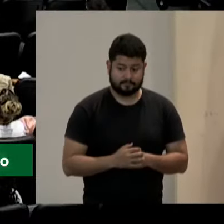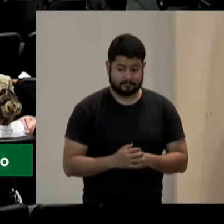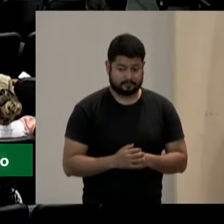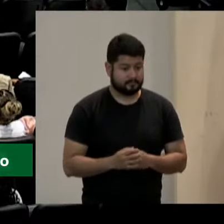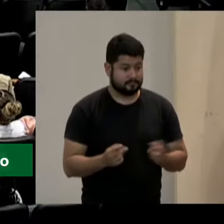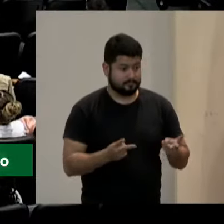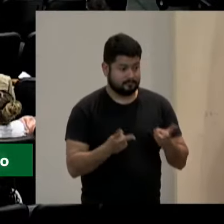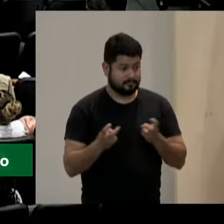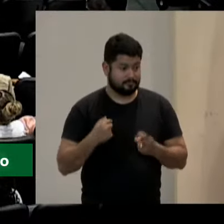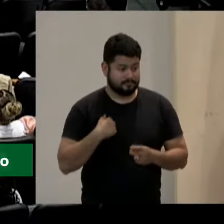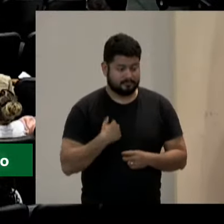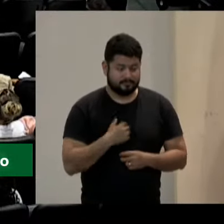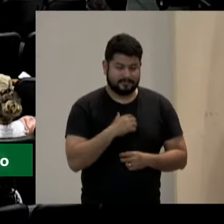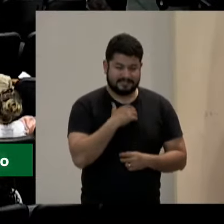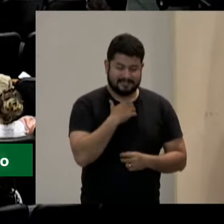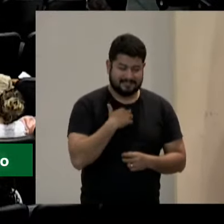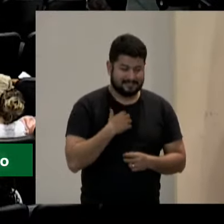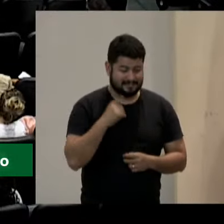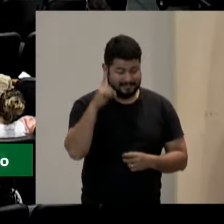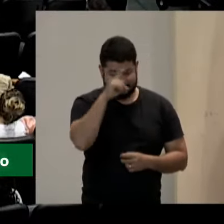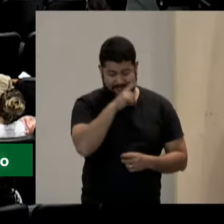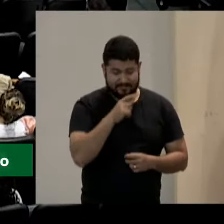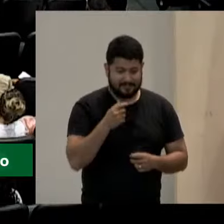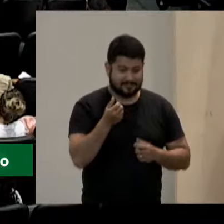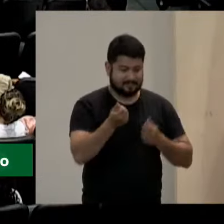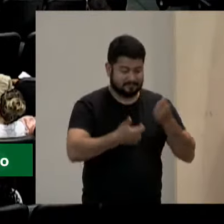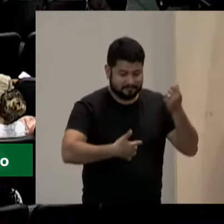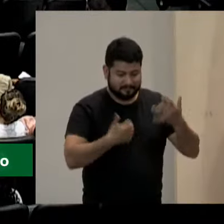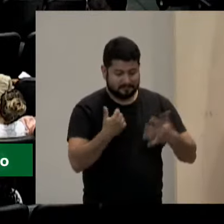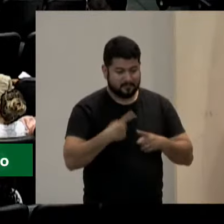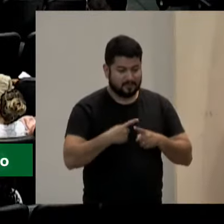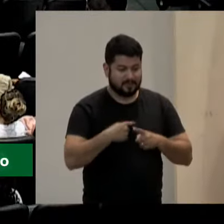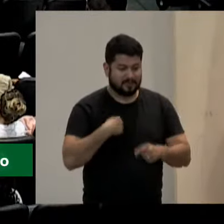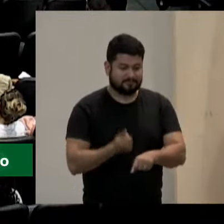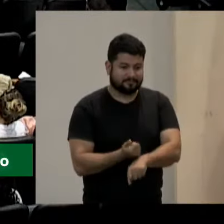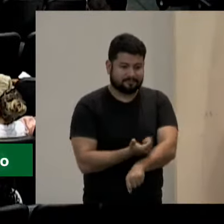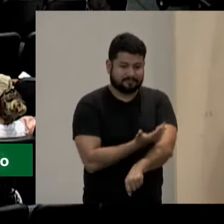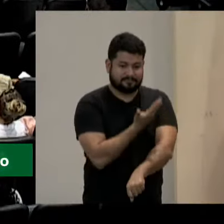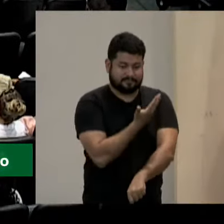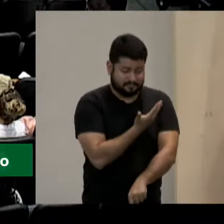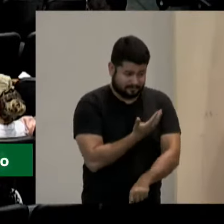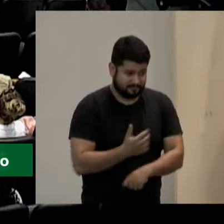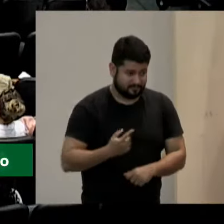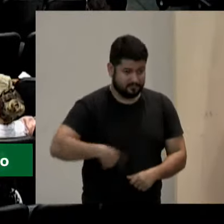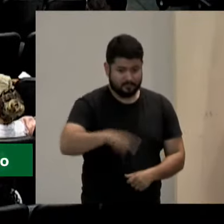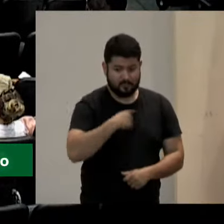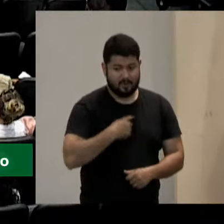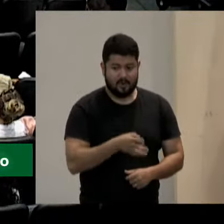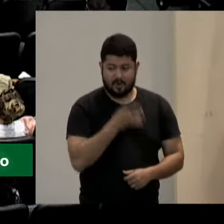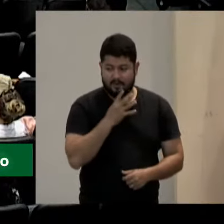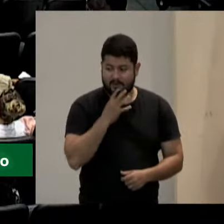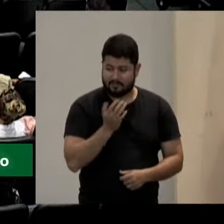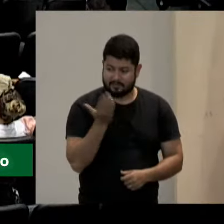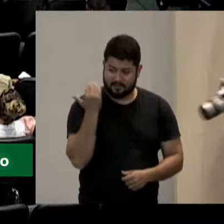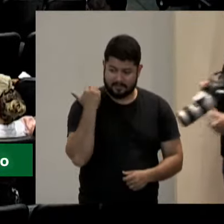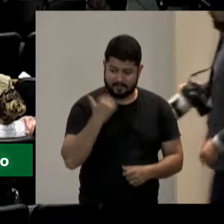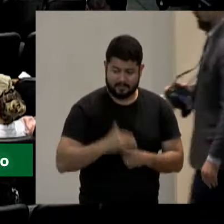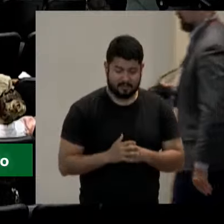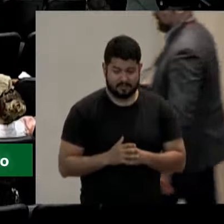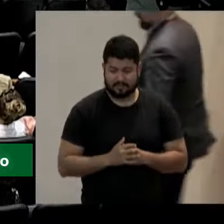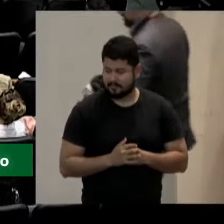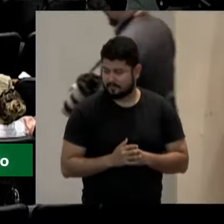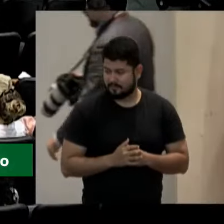voz embargada de emoção, porque nós nos conhecemos numa situação